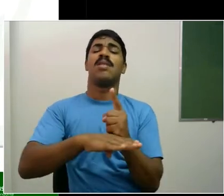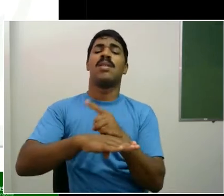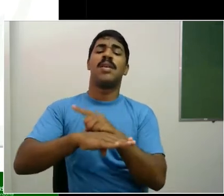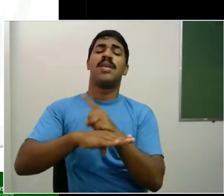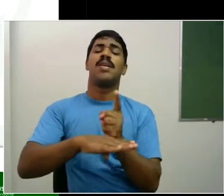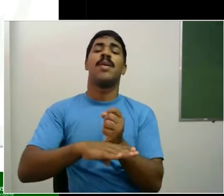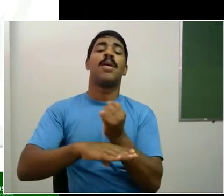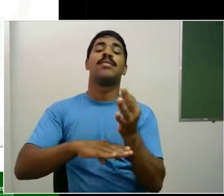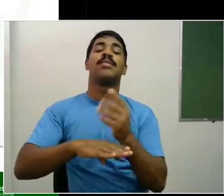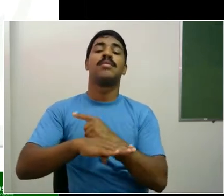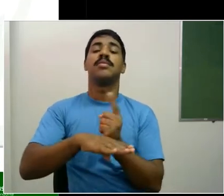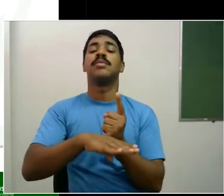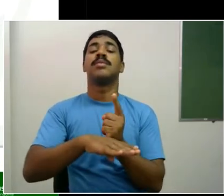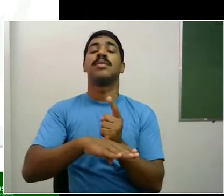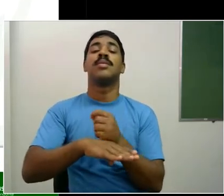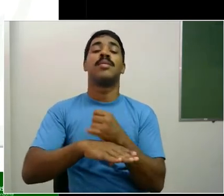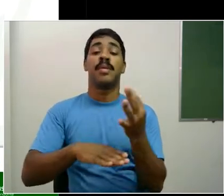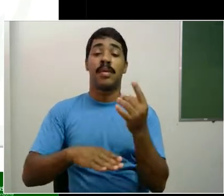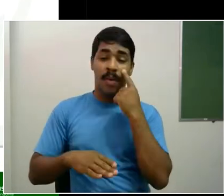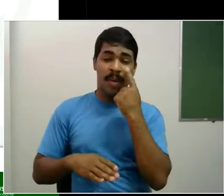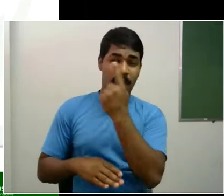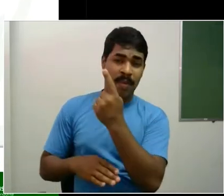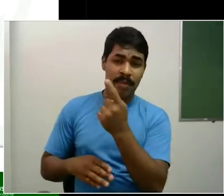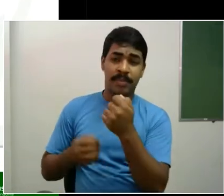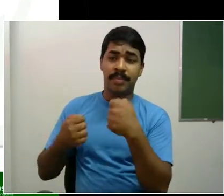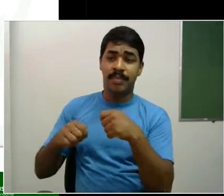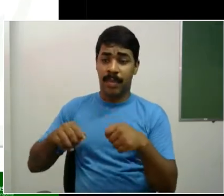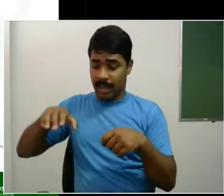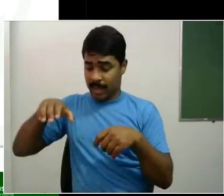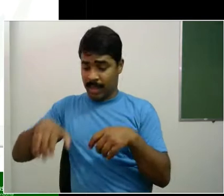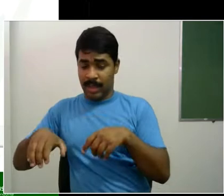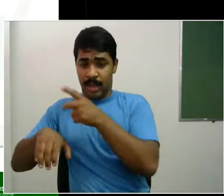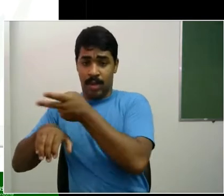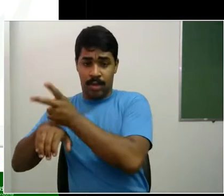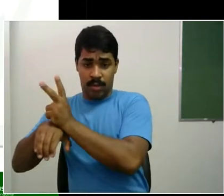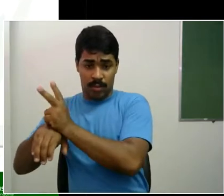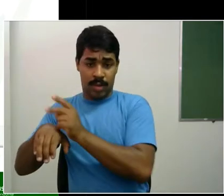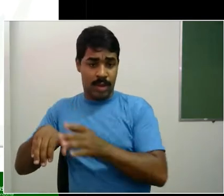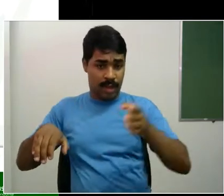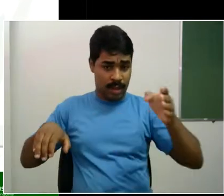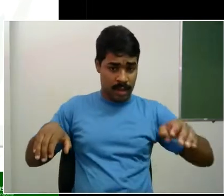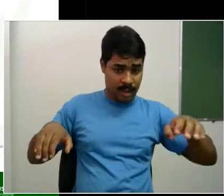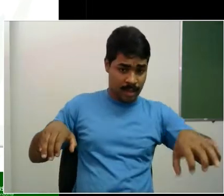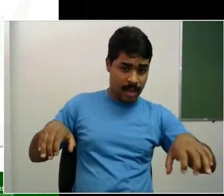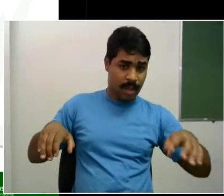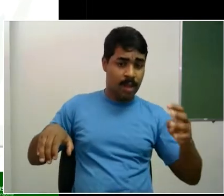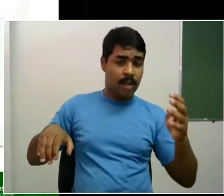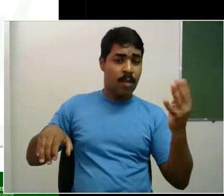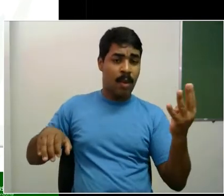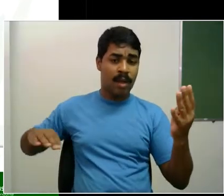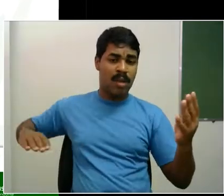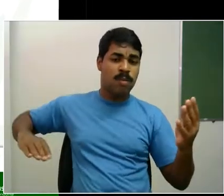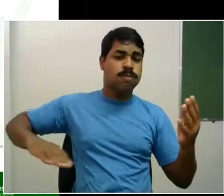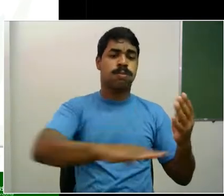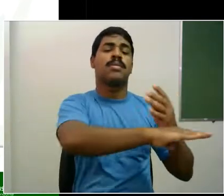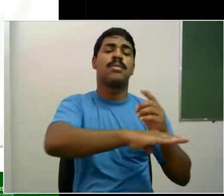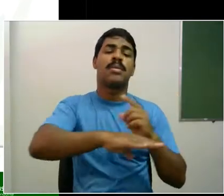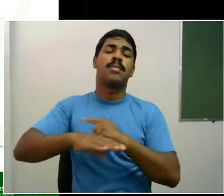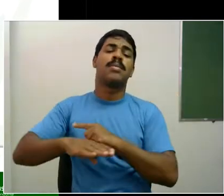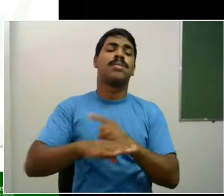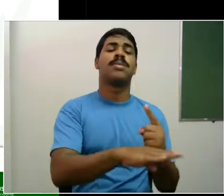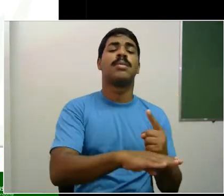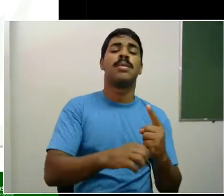seguinte: velocidade média dos postos 2 e 4. Então, seria a posição do posto 4, que é o